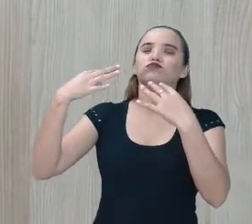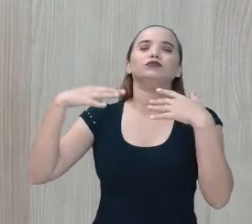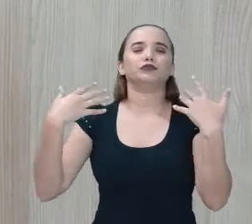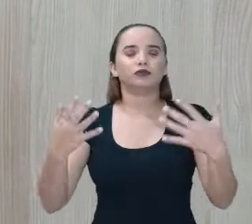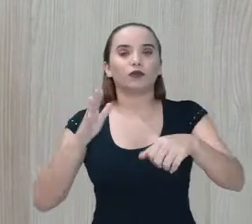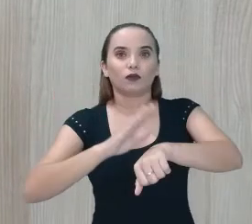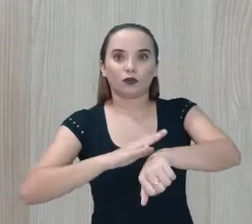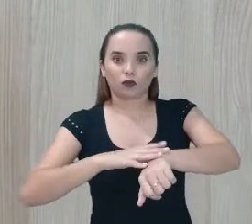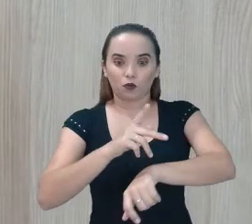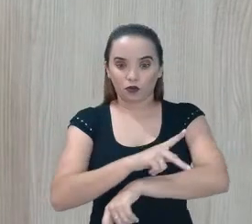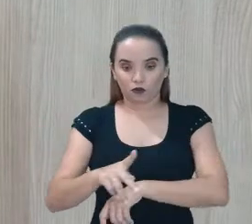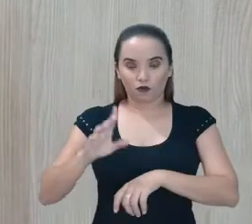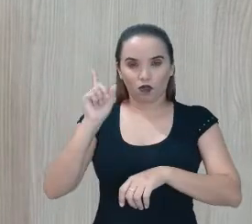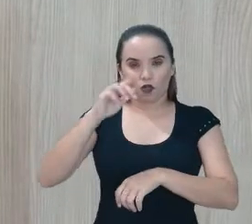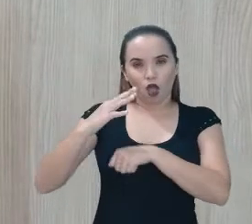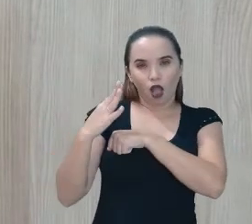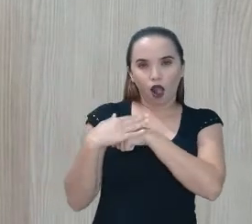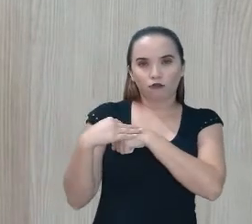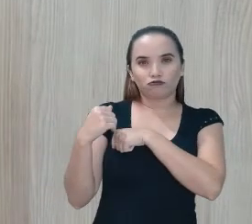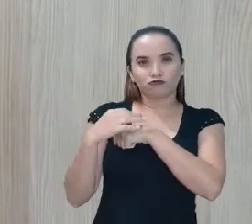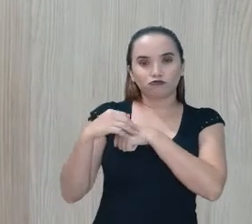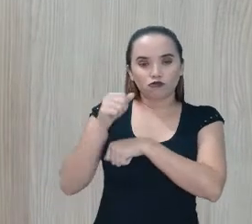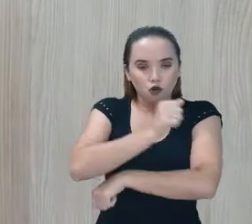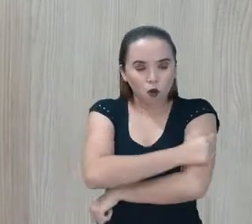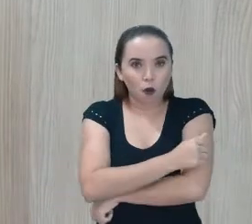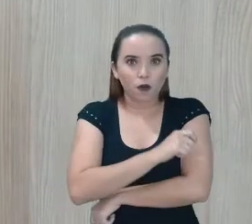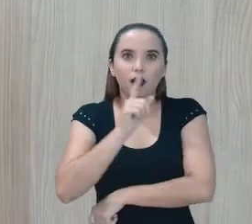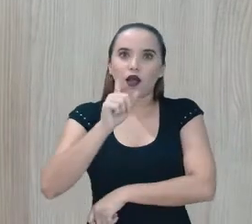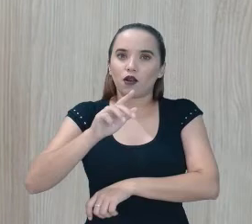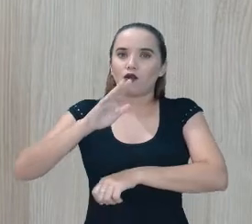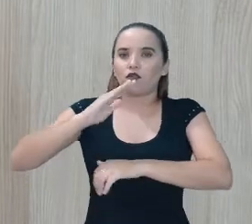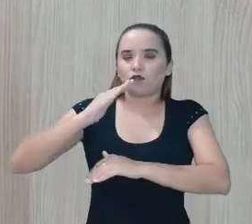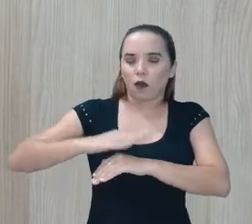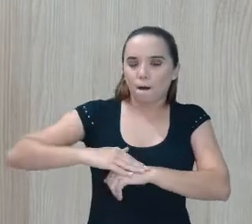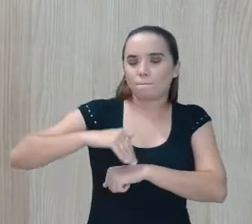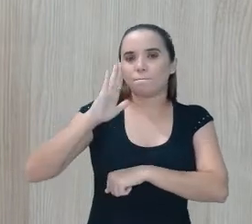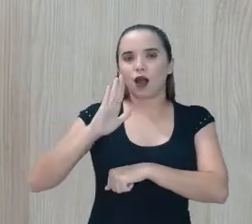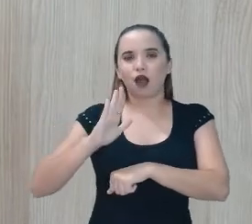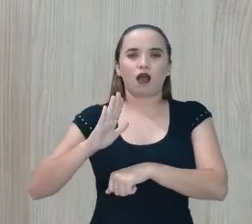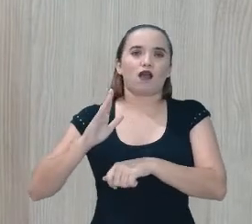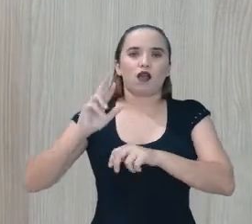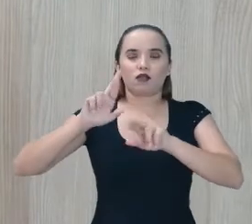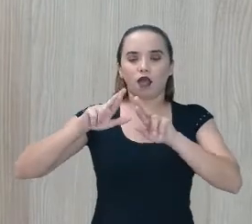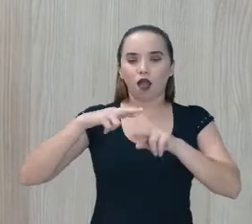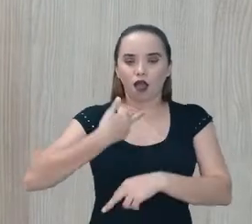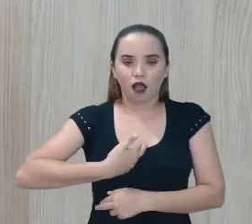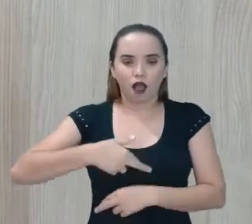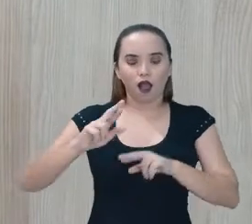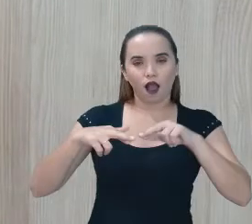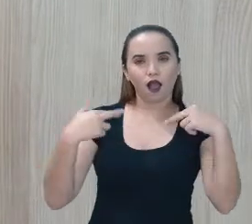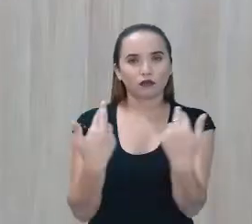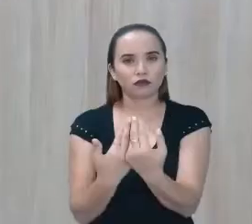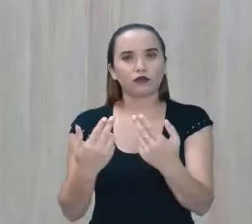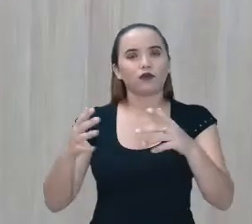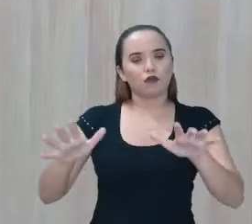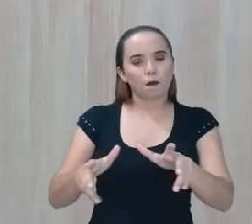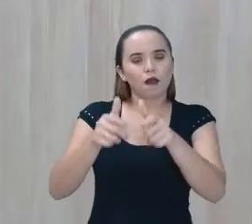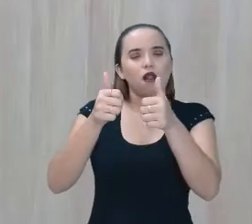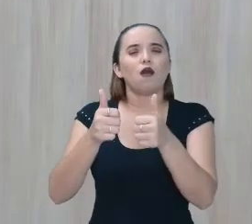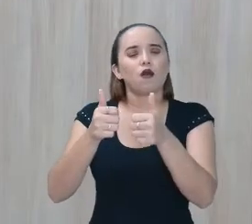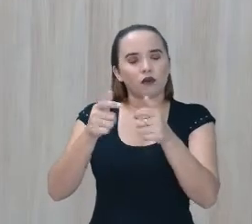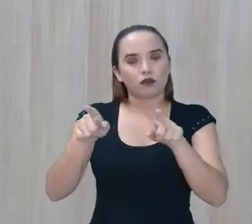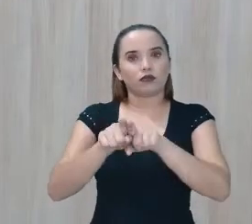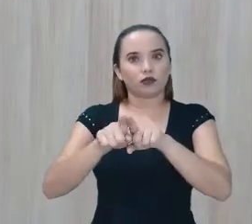professor for com esse estudante, melhor vai ser essa relação e mais significativa vai ser a aprendizagem dele. E